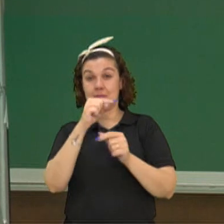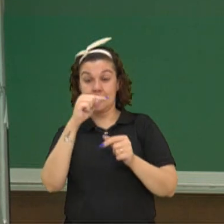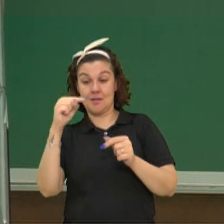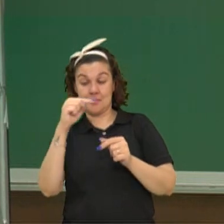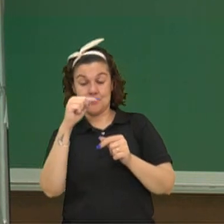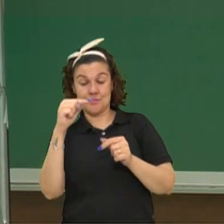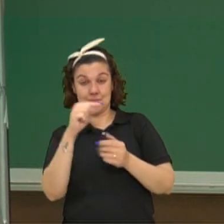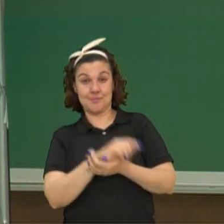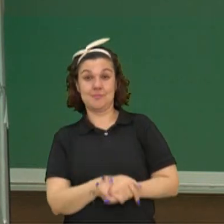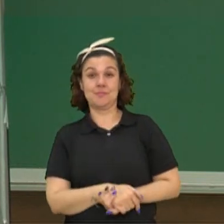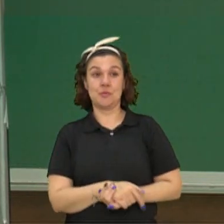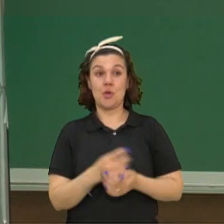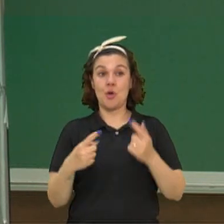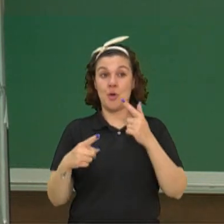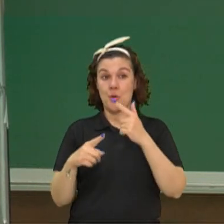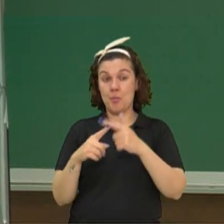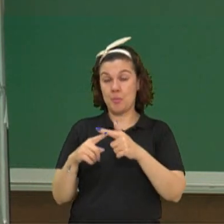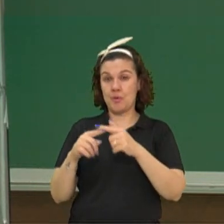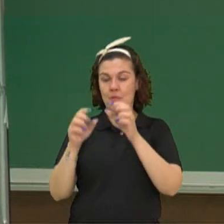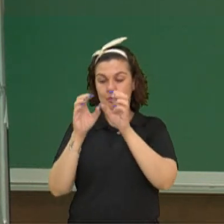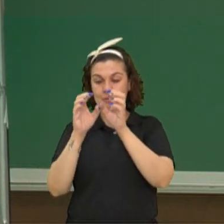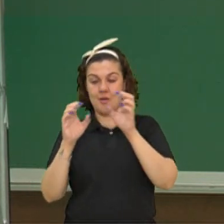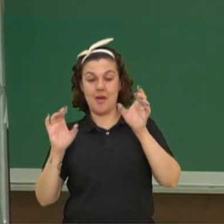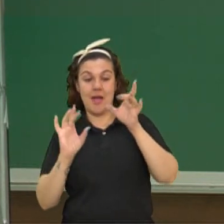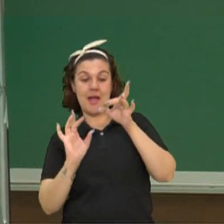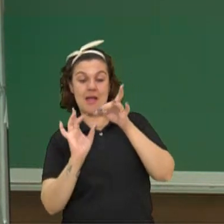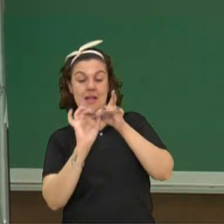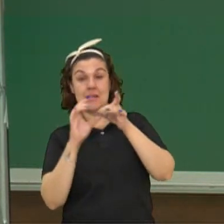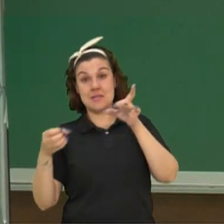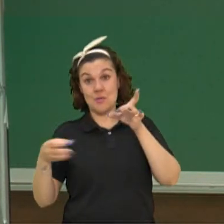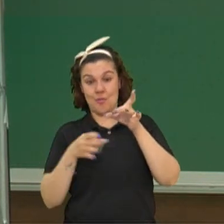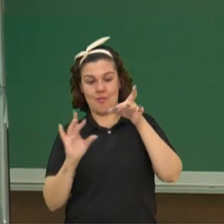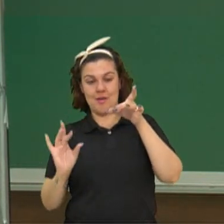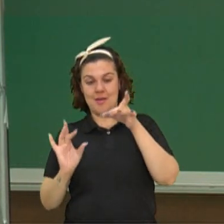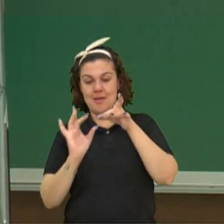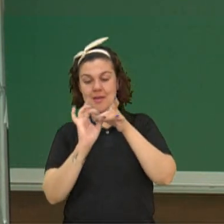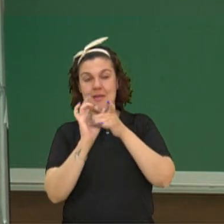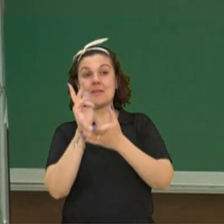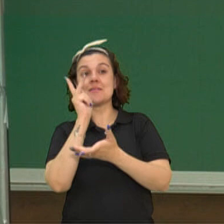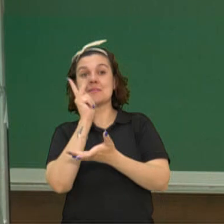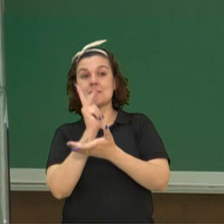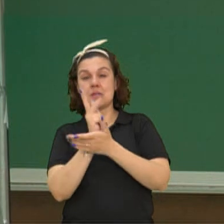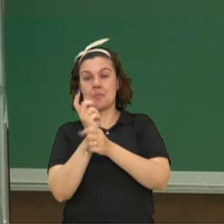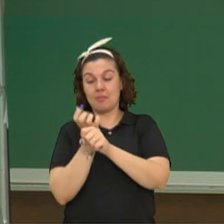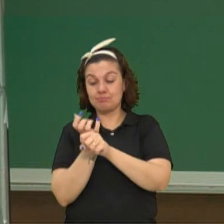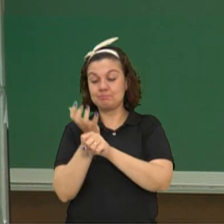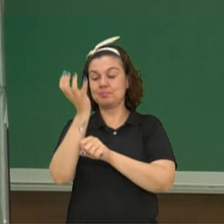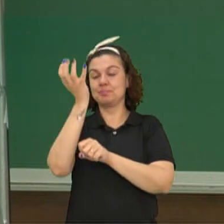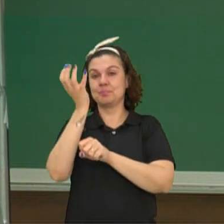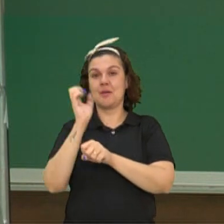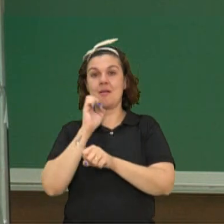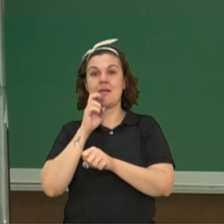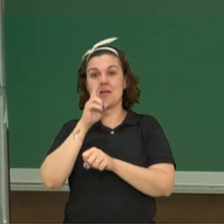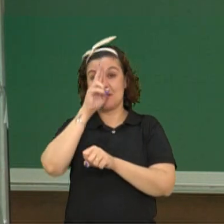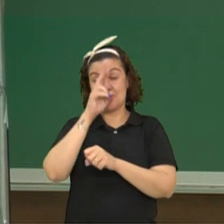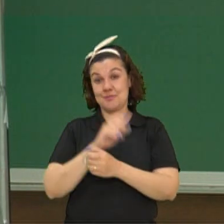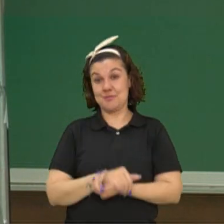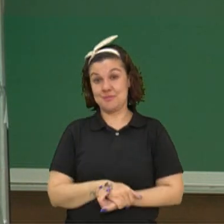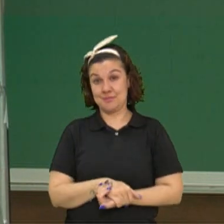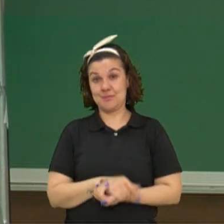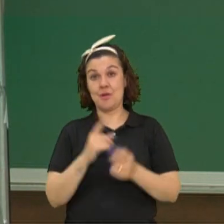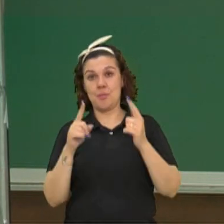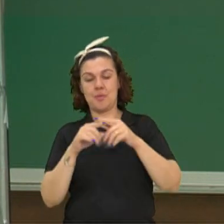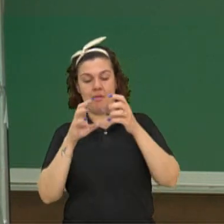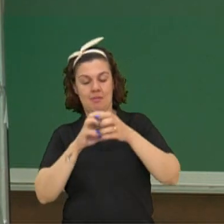ΔH negativo, porque as ligações que vão ser formadas, elas liberam a energia. Uma vez que elas